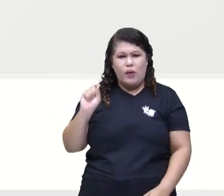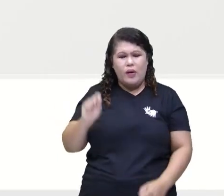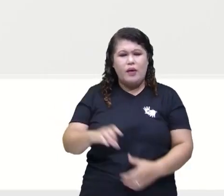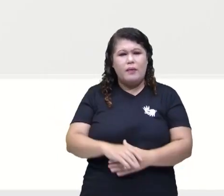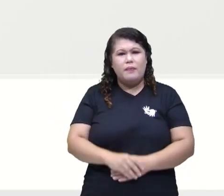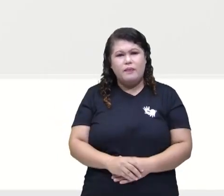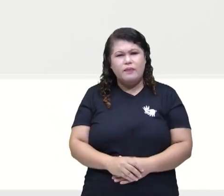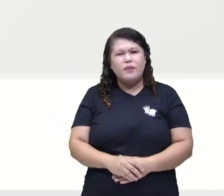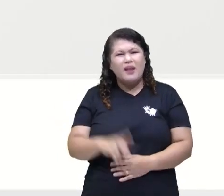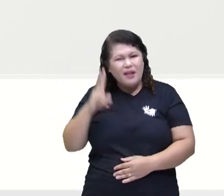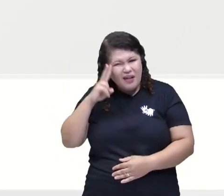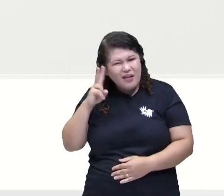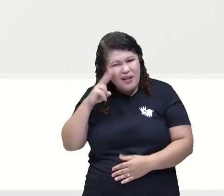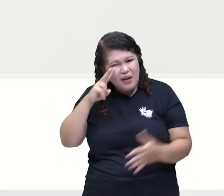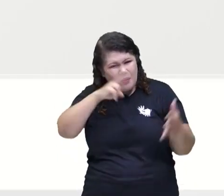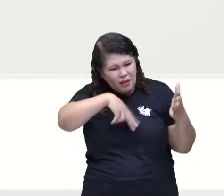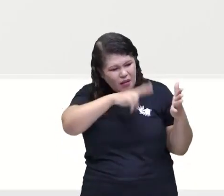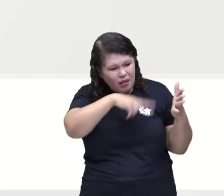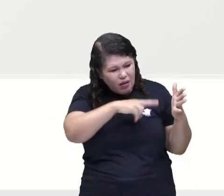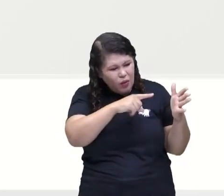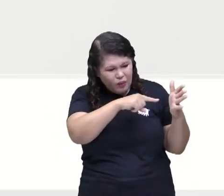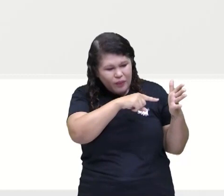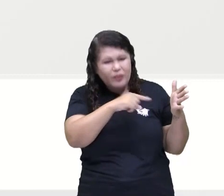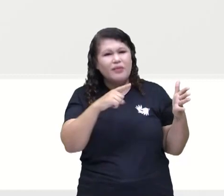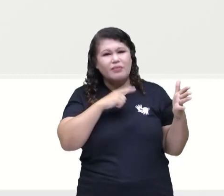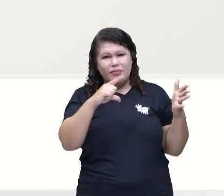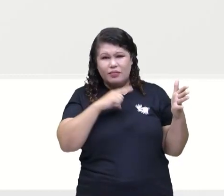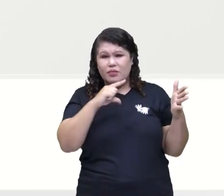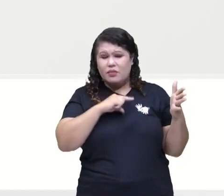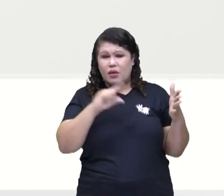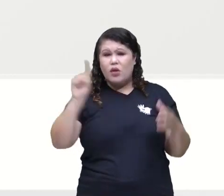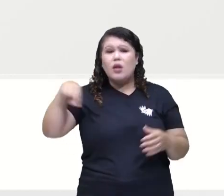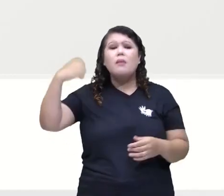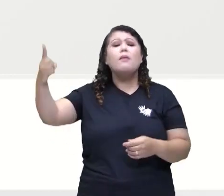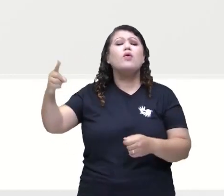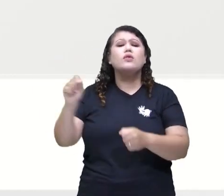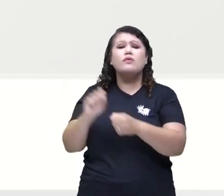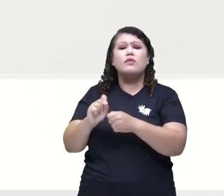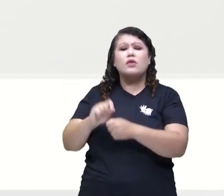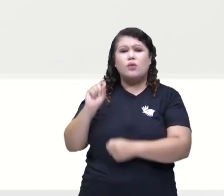Estão lembrados do nosso bilhete? Ele foi ao